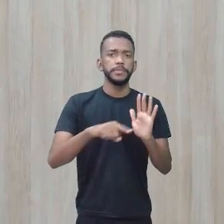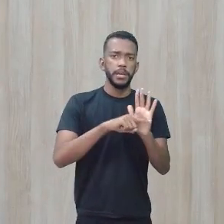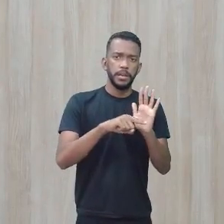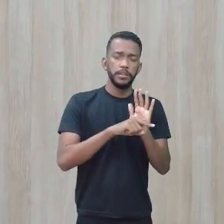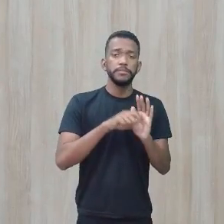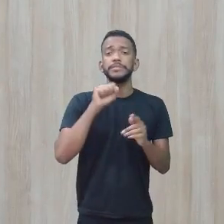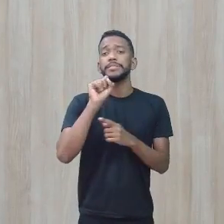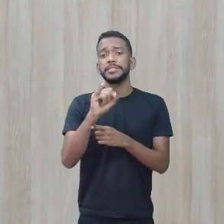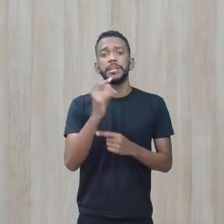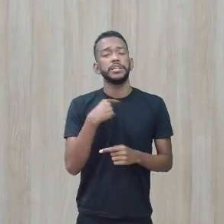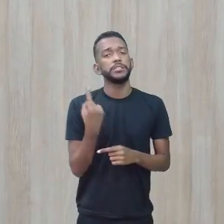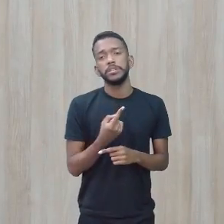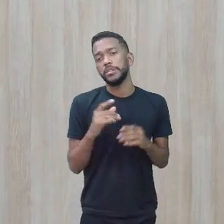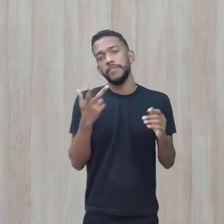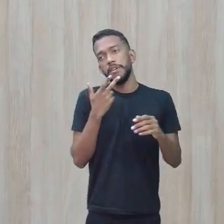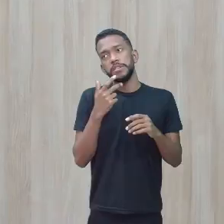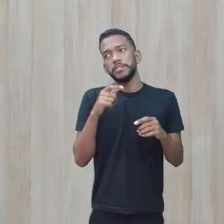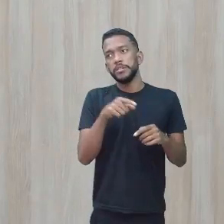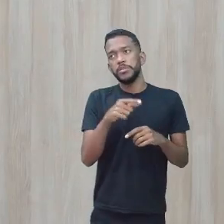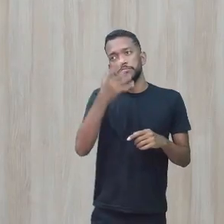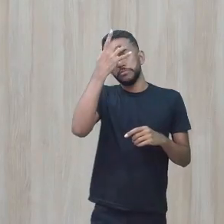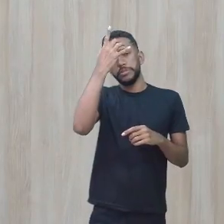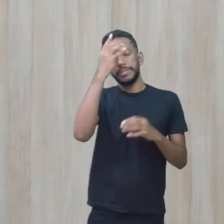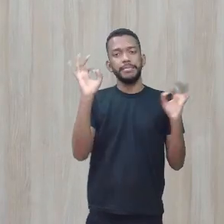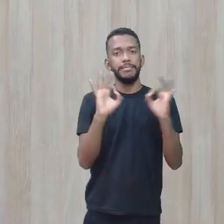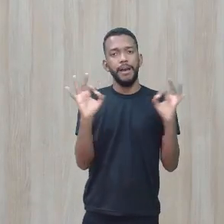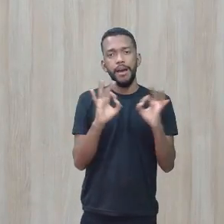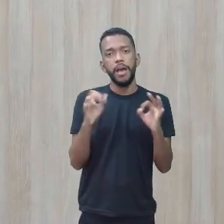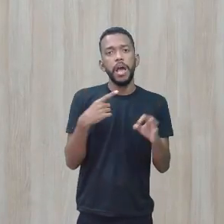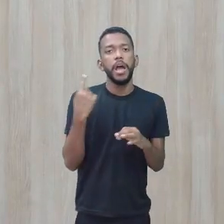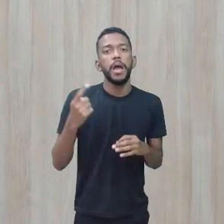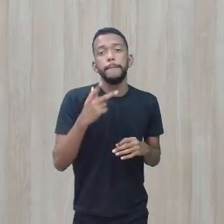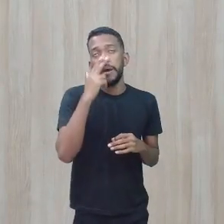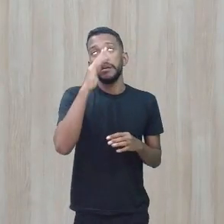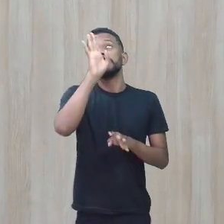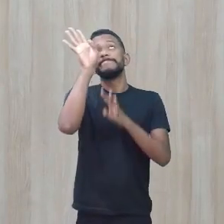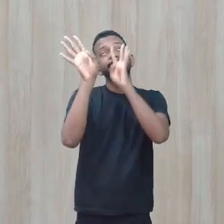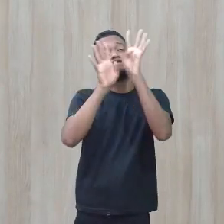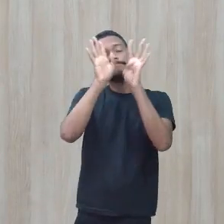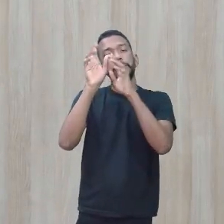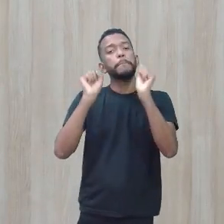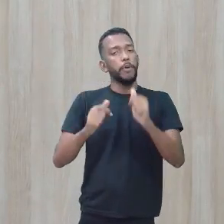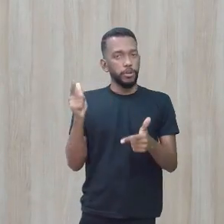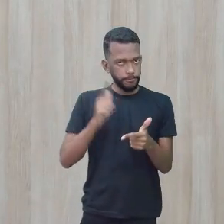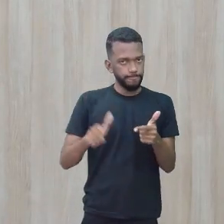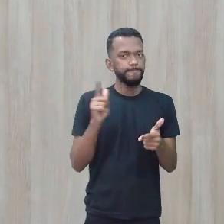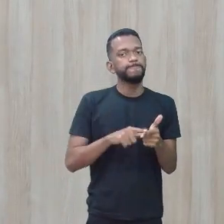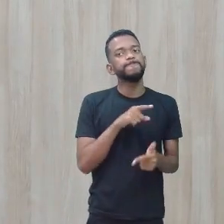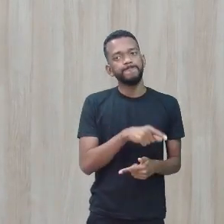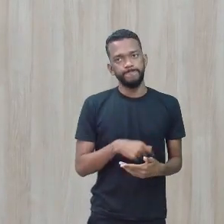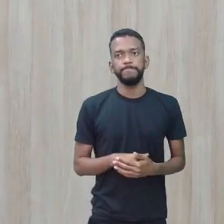negativos caso a gente não faça de uma forma consciente, faça de uma forma inconsciente.